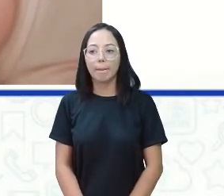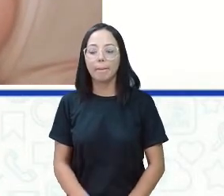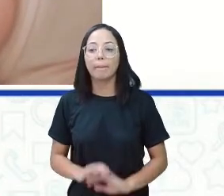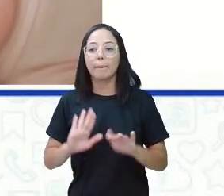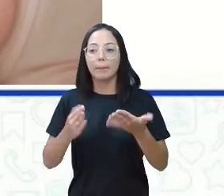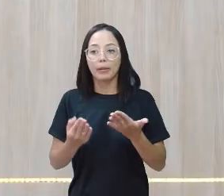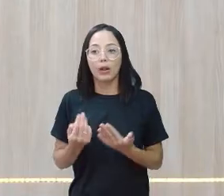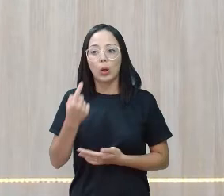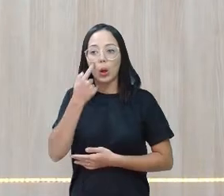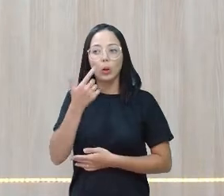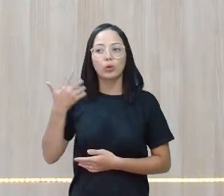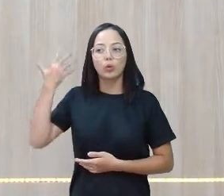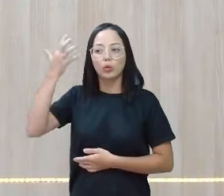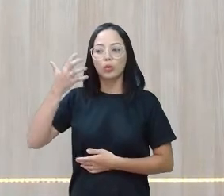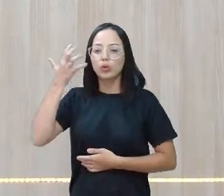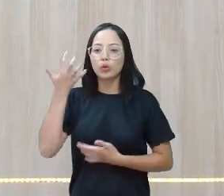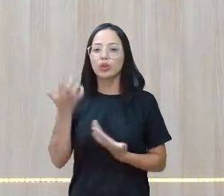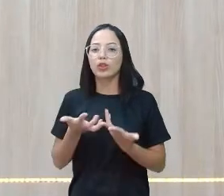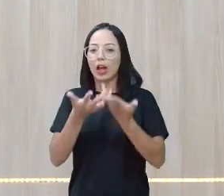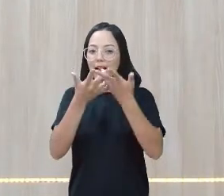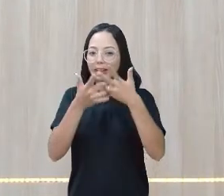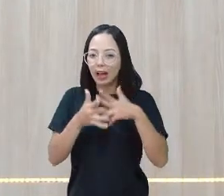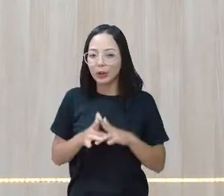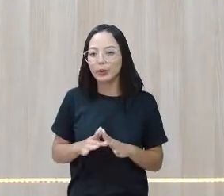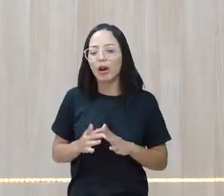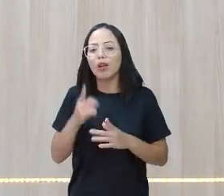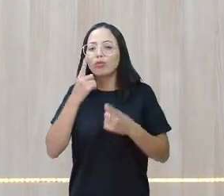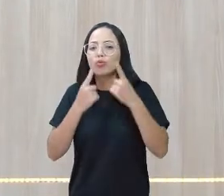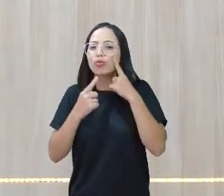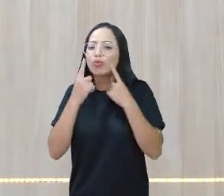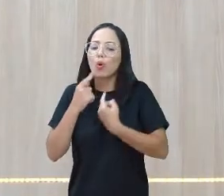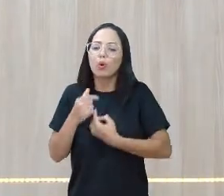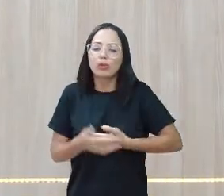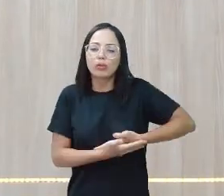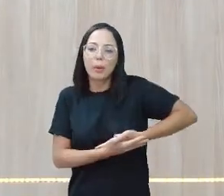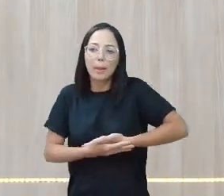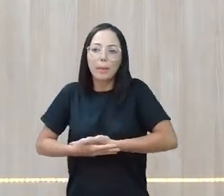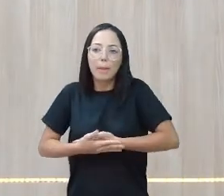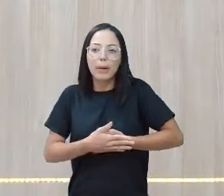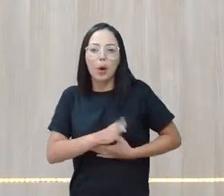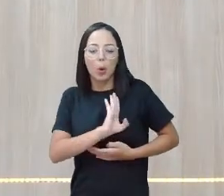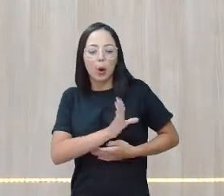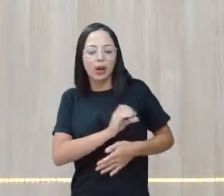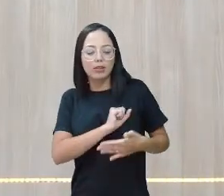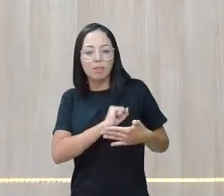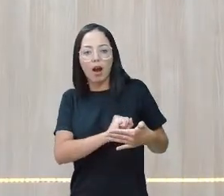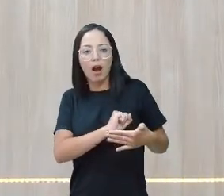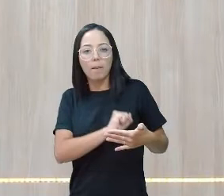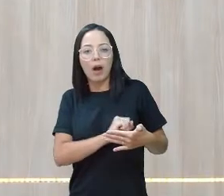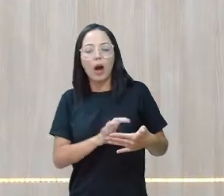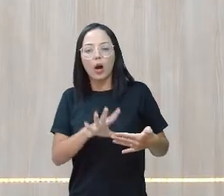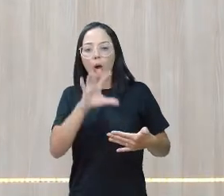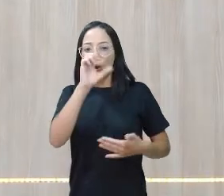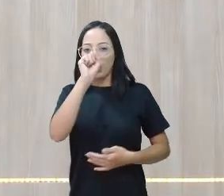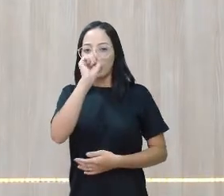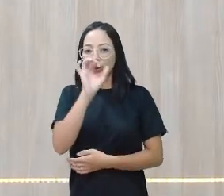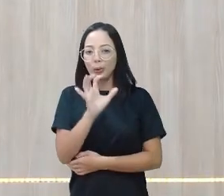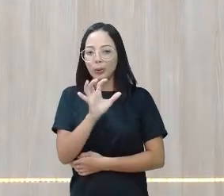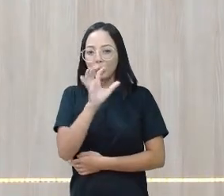Daí dos sons naturais, vocês estão ouvindo, né, o chorinho do bebê, o nosso coração, a nossa